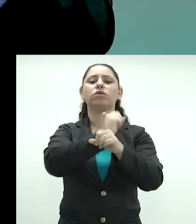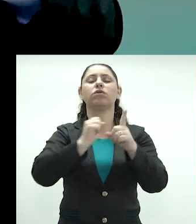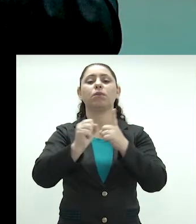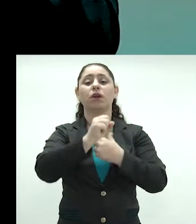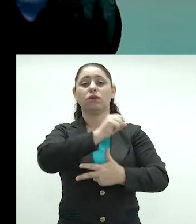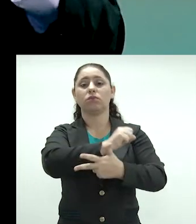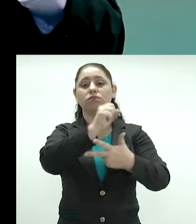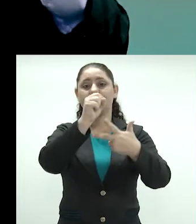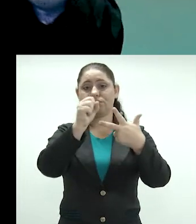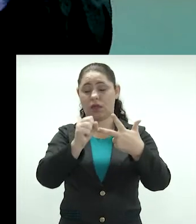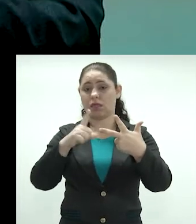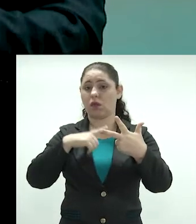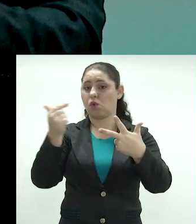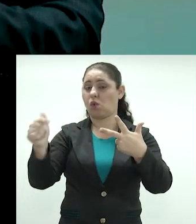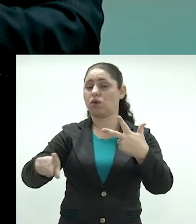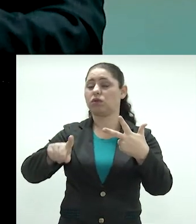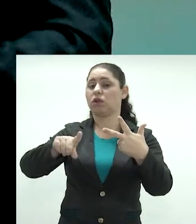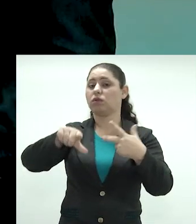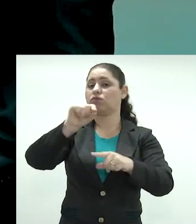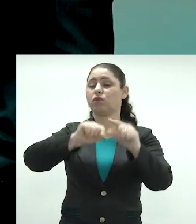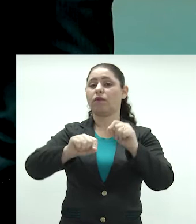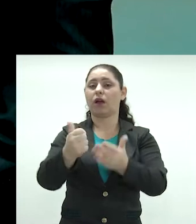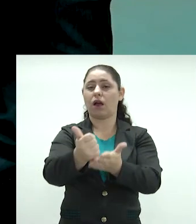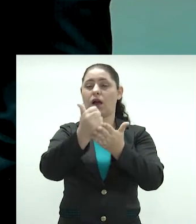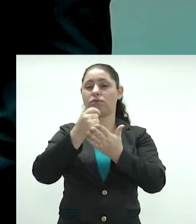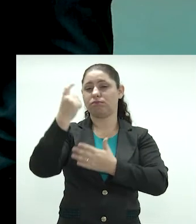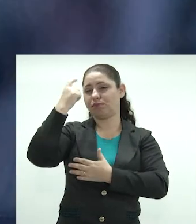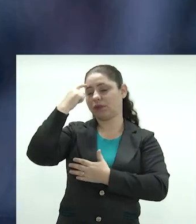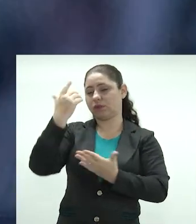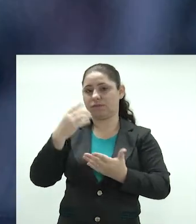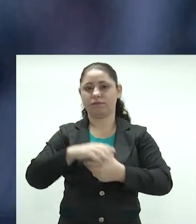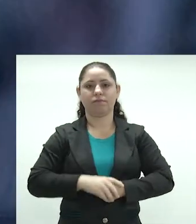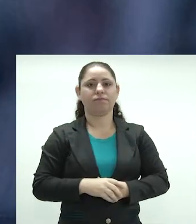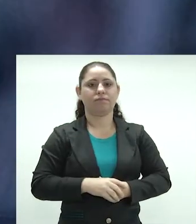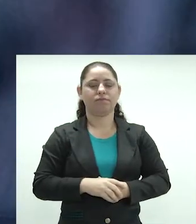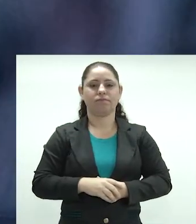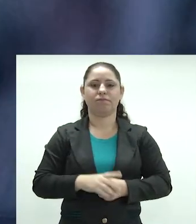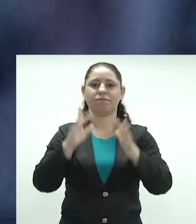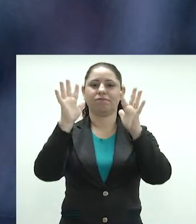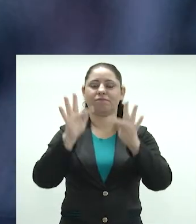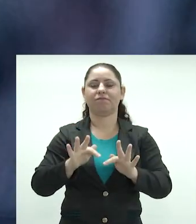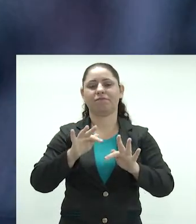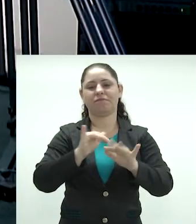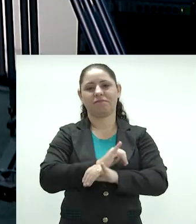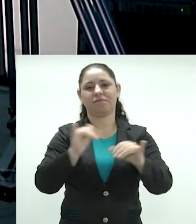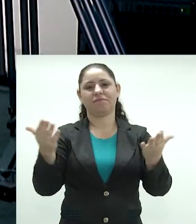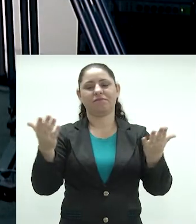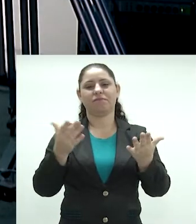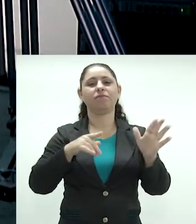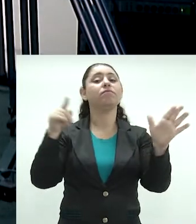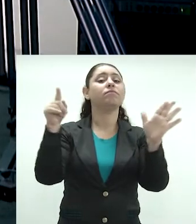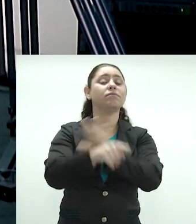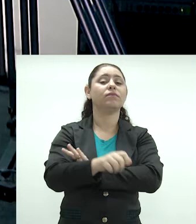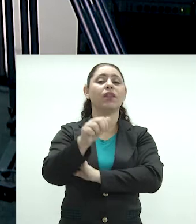que têm outros interesses venham para o caminho da razão. E é esse o nosso papel. Vamos finalizar o programa de hoje com mais uma pergunta. Fala aí pra